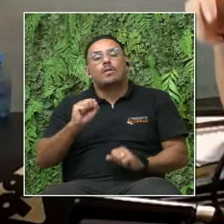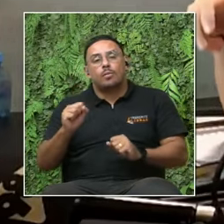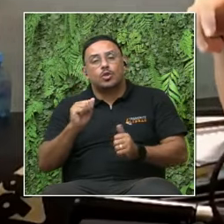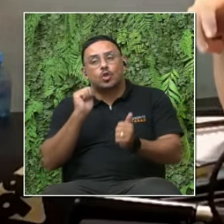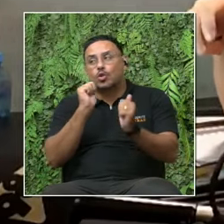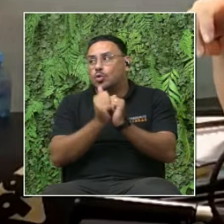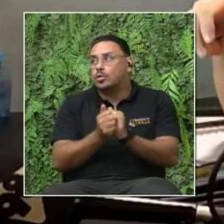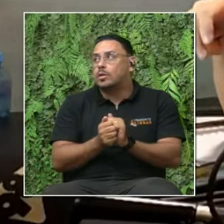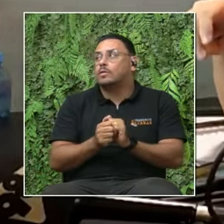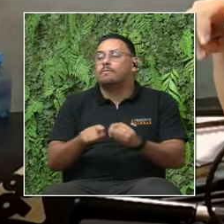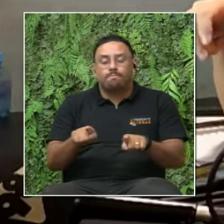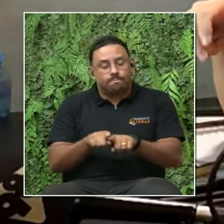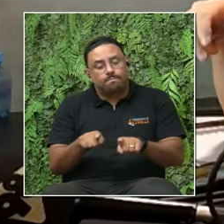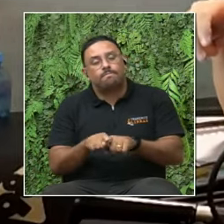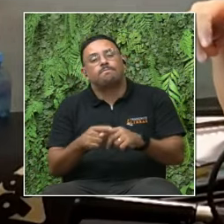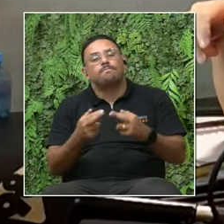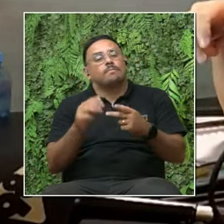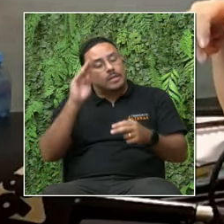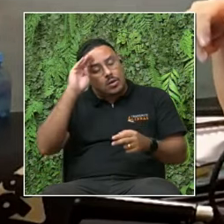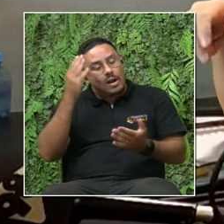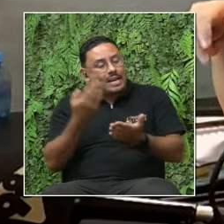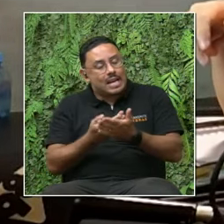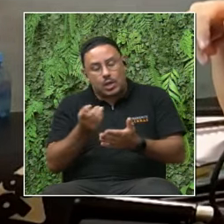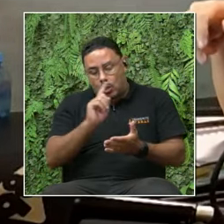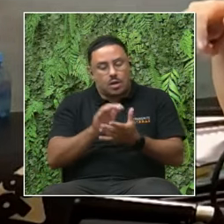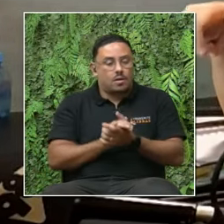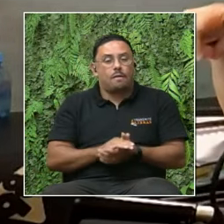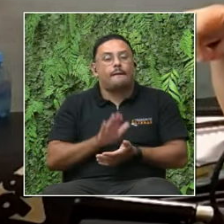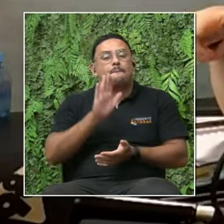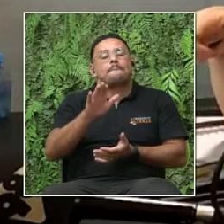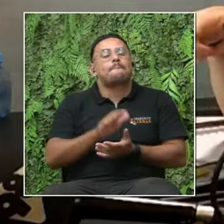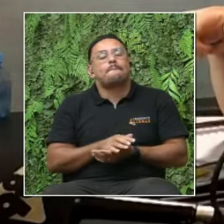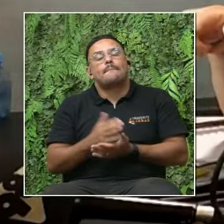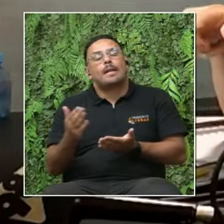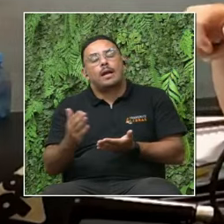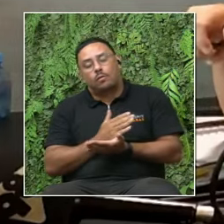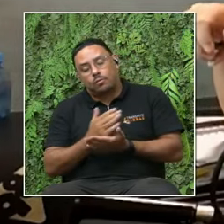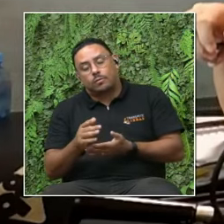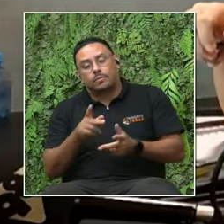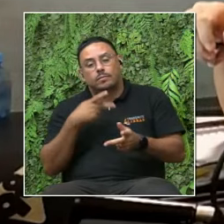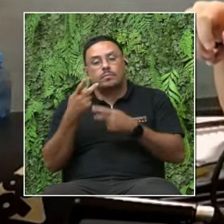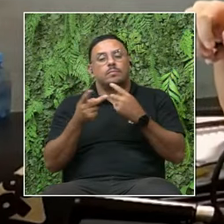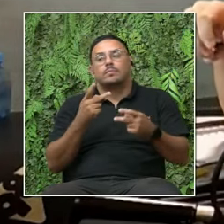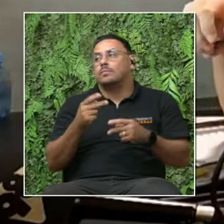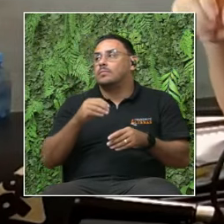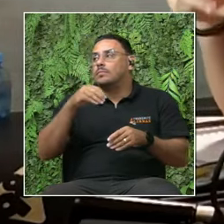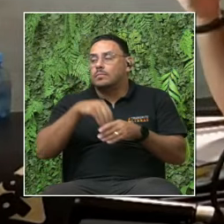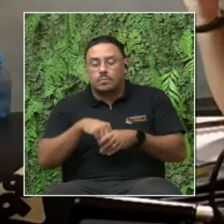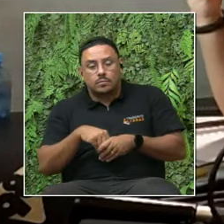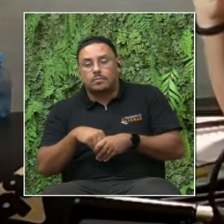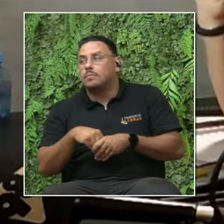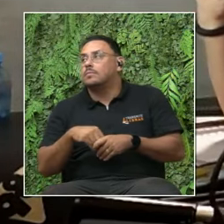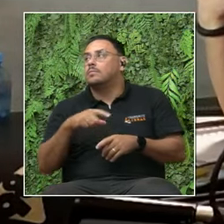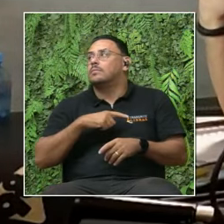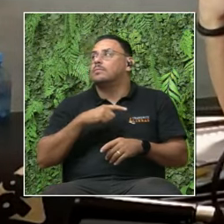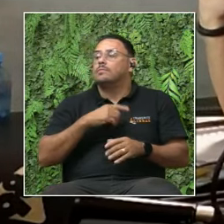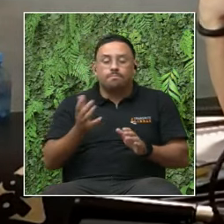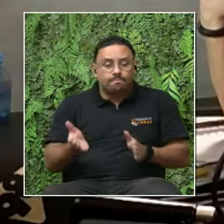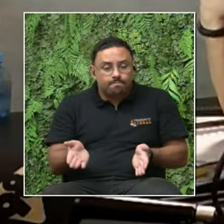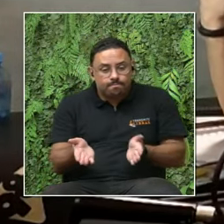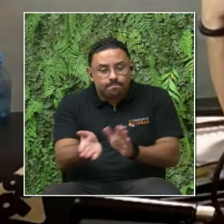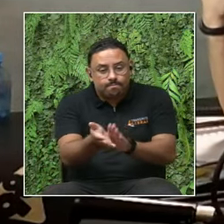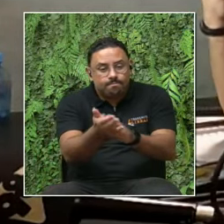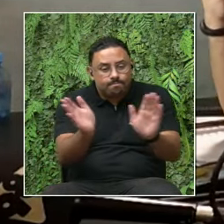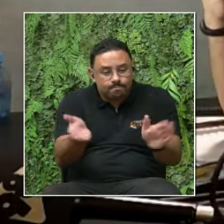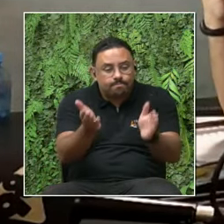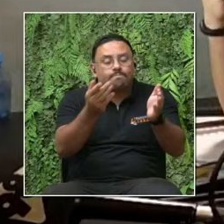jogador apesar de muitos não acreditarem mas o Vargas segundo alguns internamente no Atlético está motivado E aí